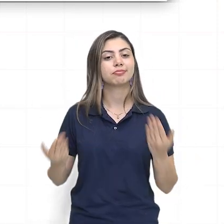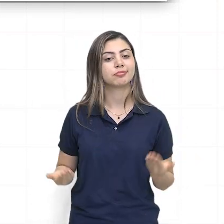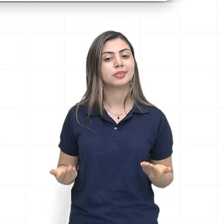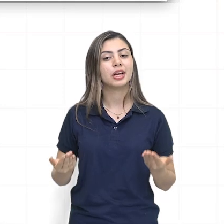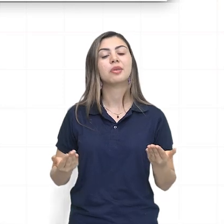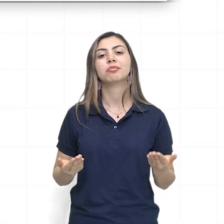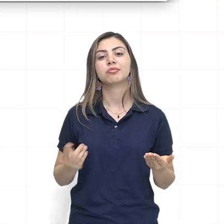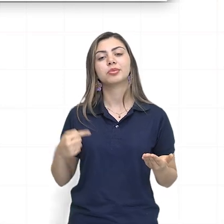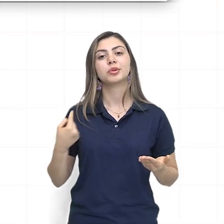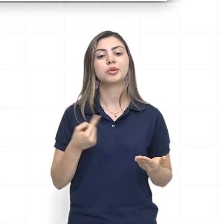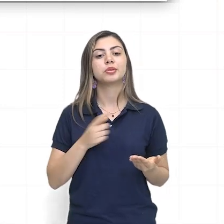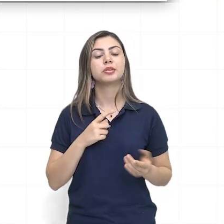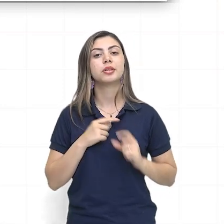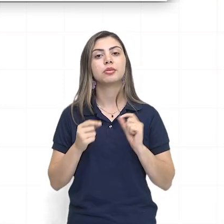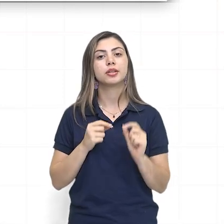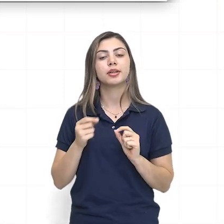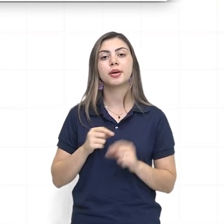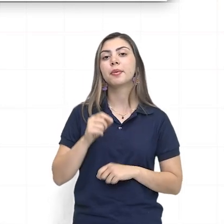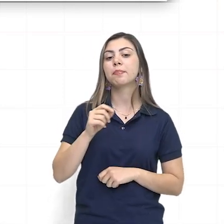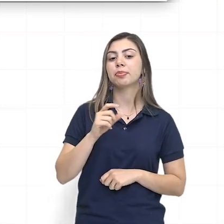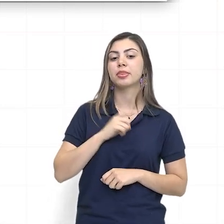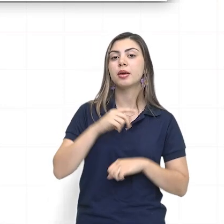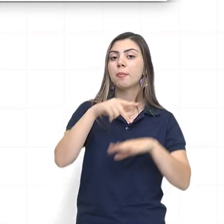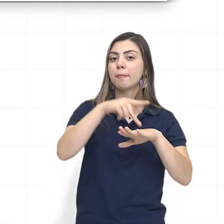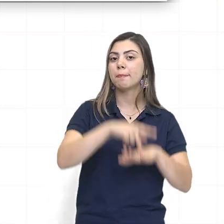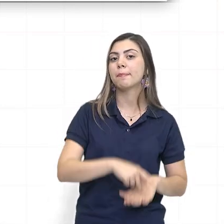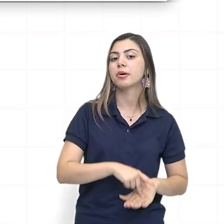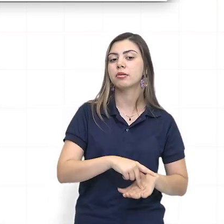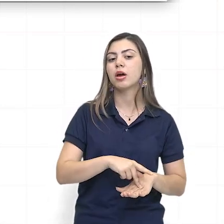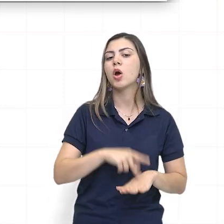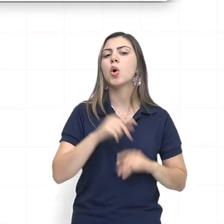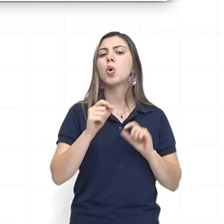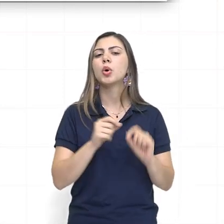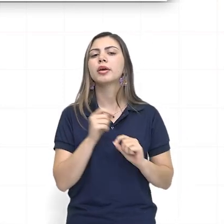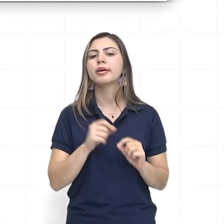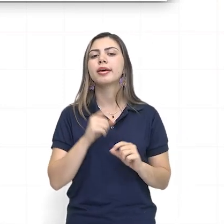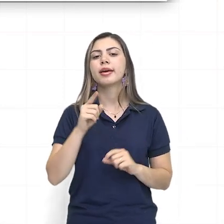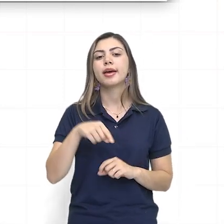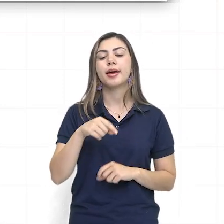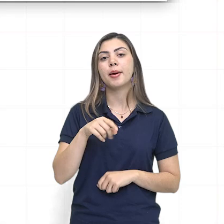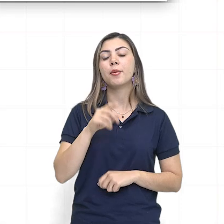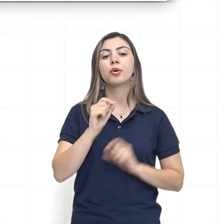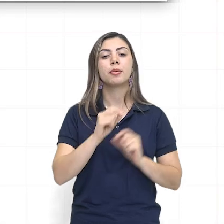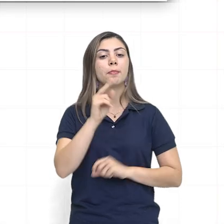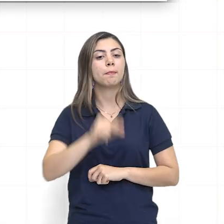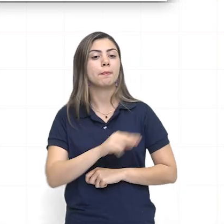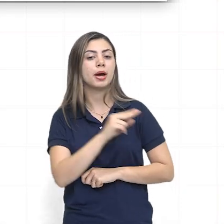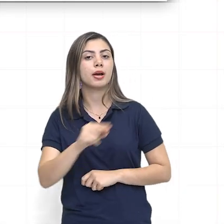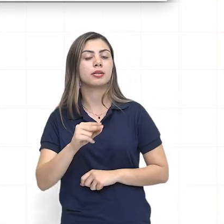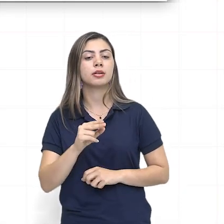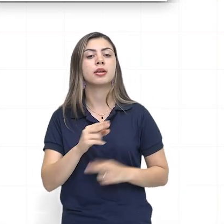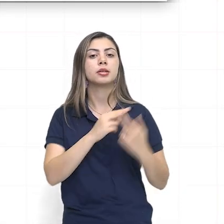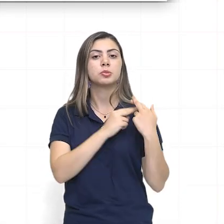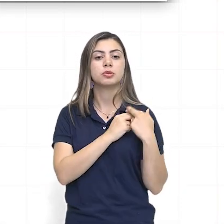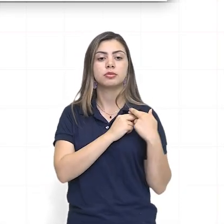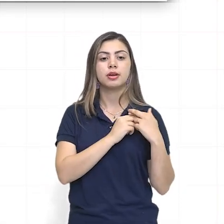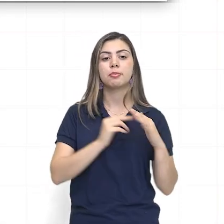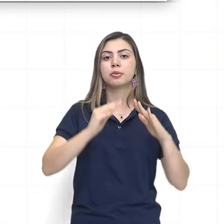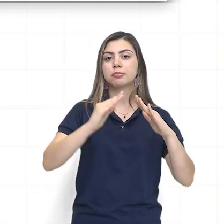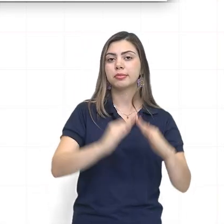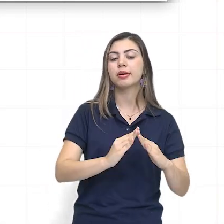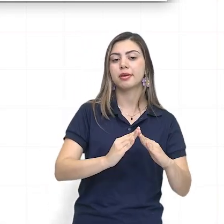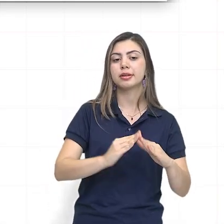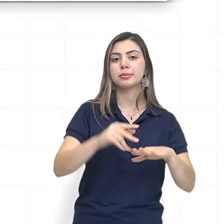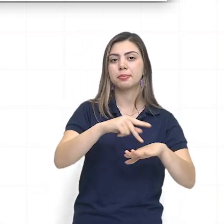por isso nós temos o pároco, que é, então, aí o padre responsável por uma paróquia. Tá?